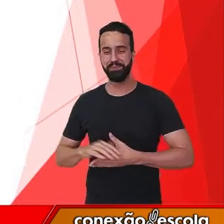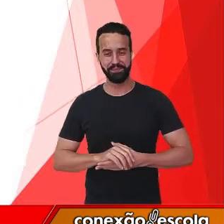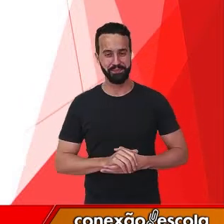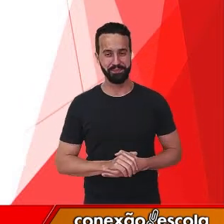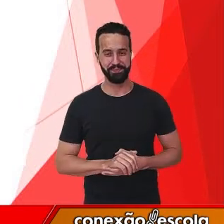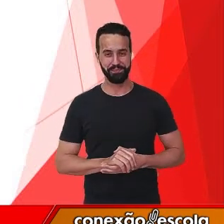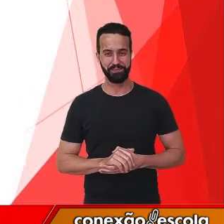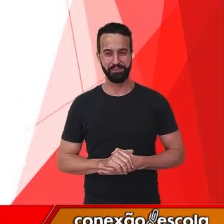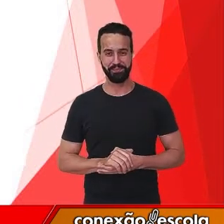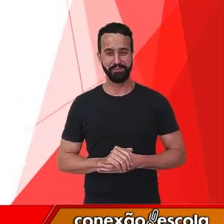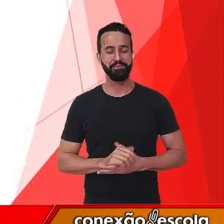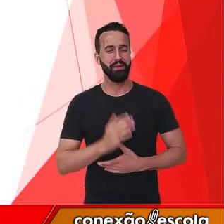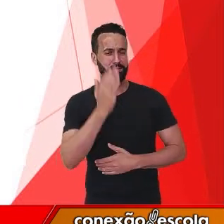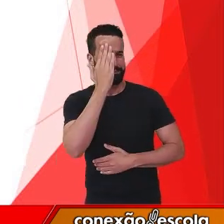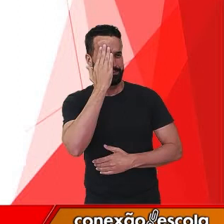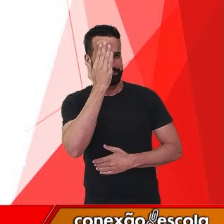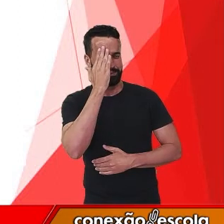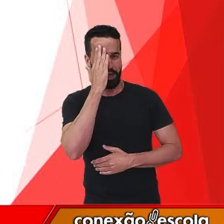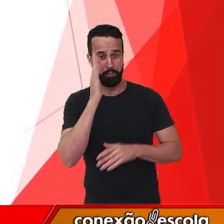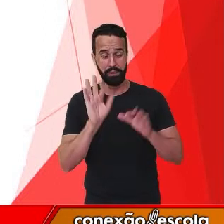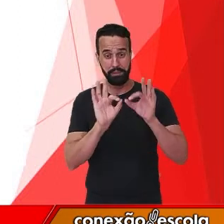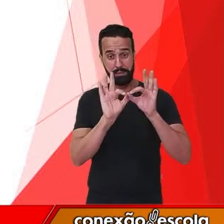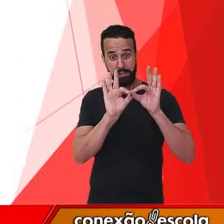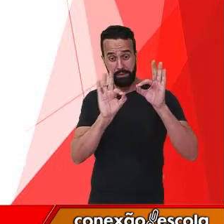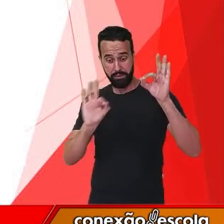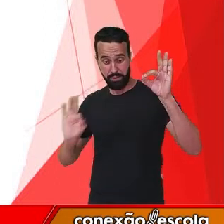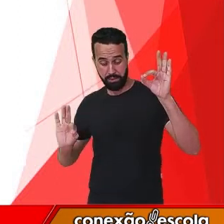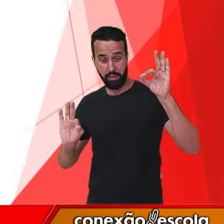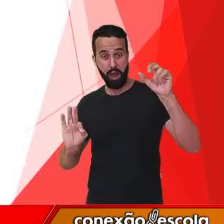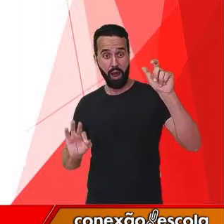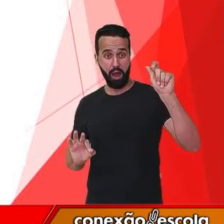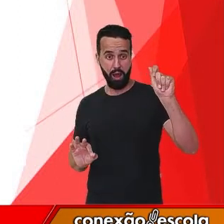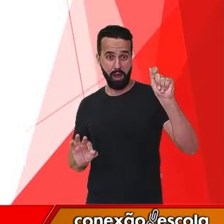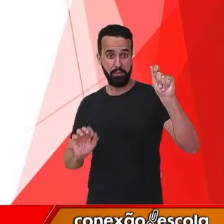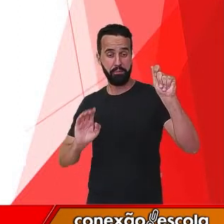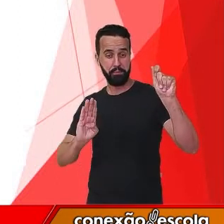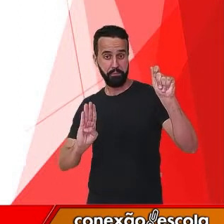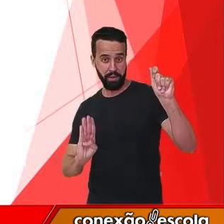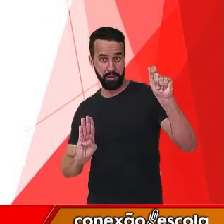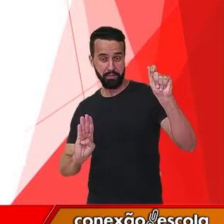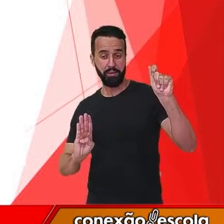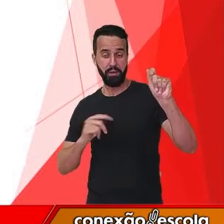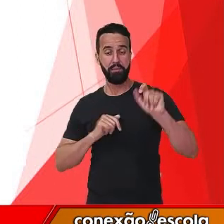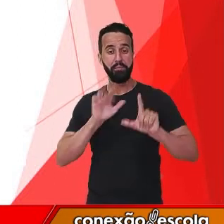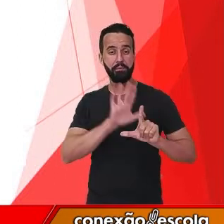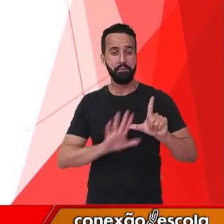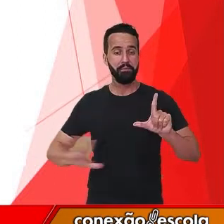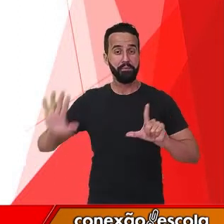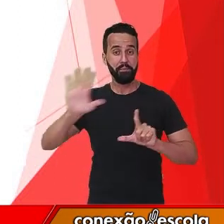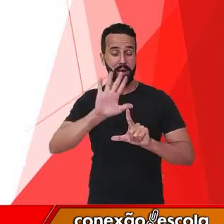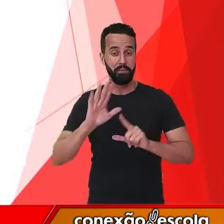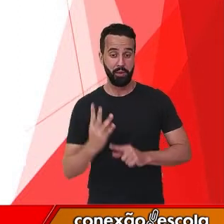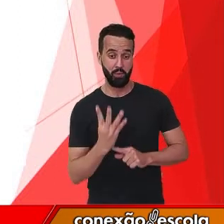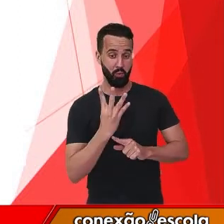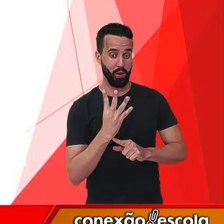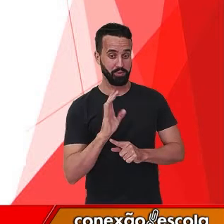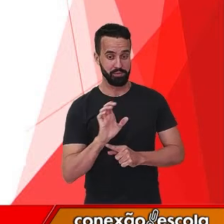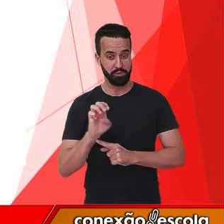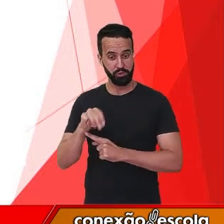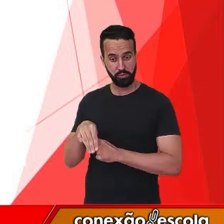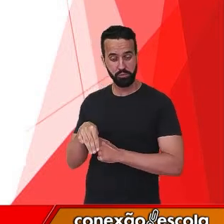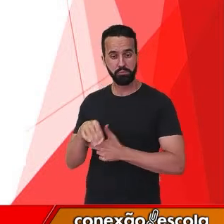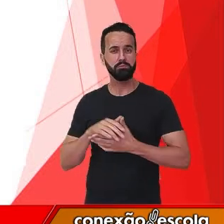nós temos para resolver só mesmo que a distância percorrida entre o ponto A e B no mapa foi de 4cm